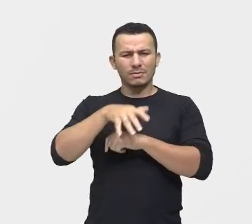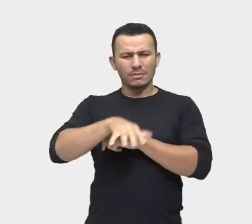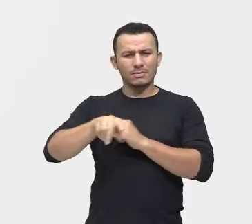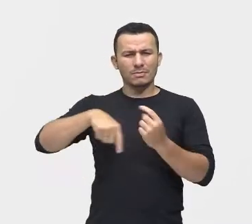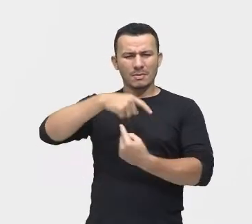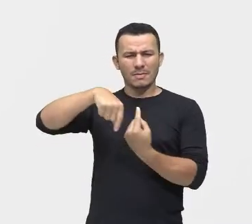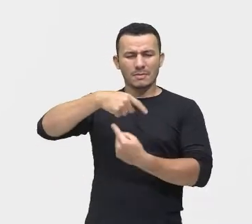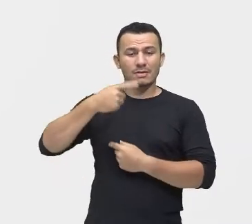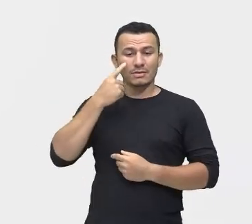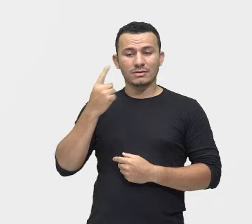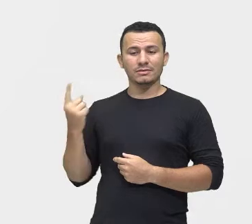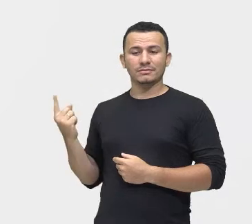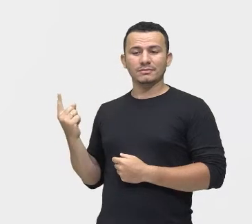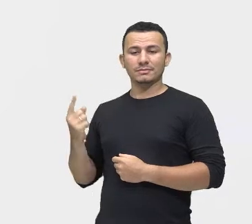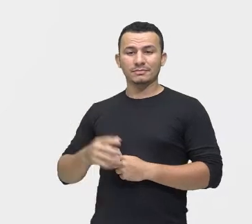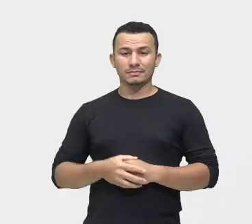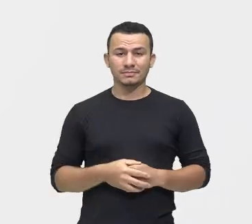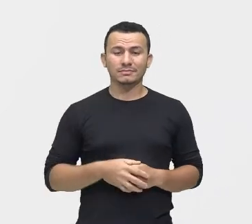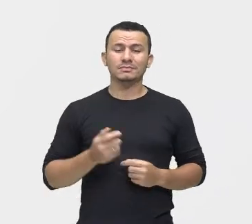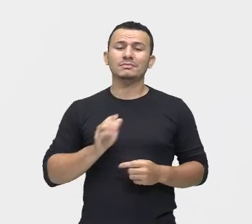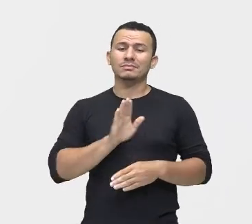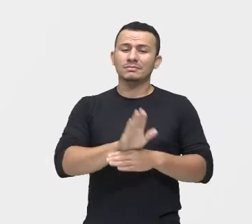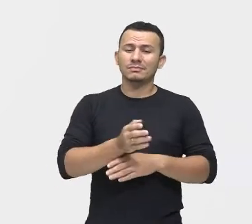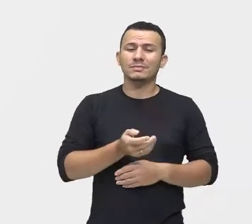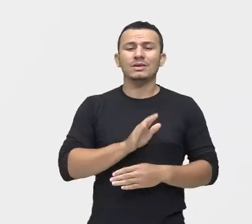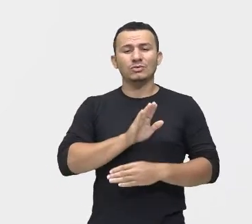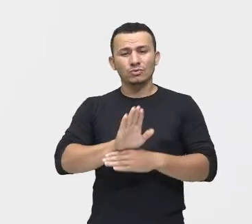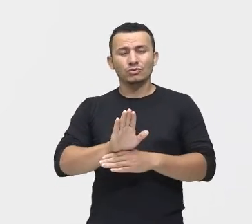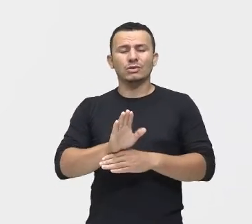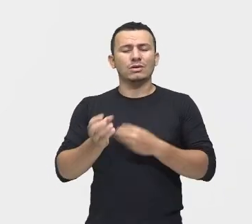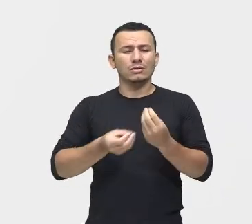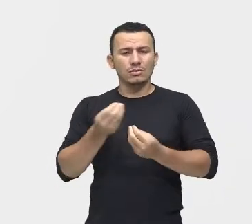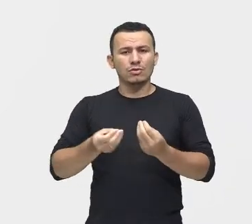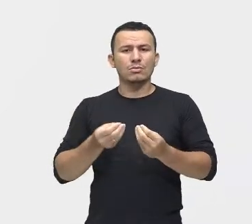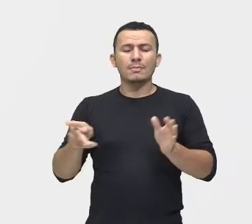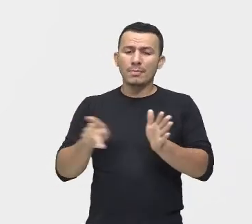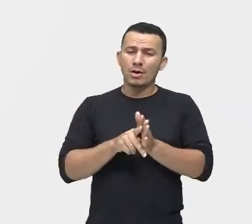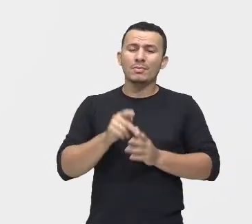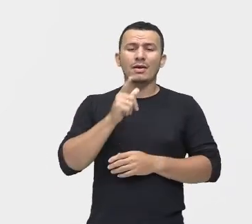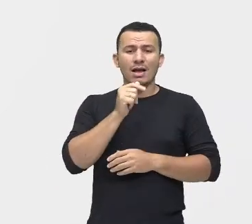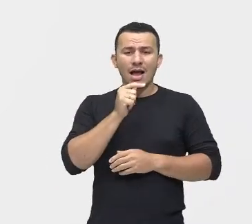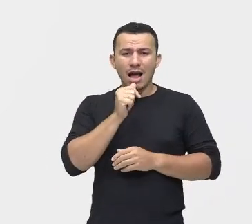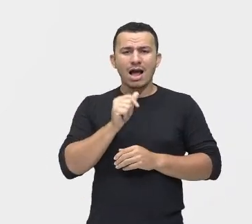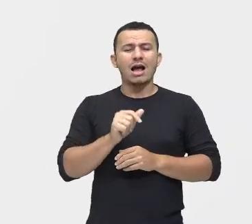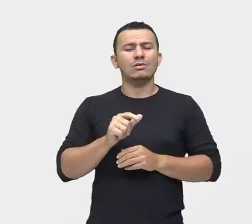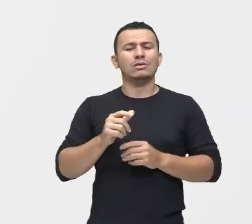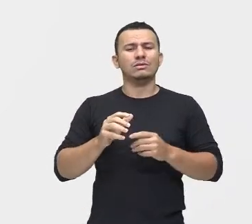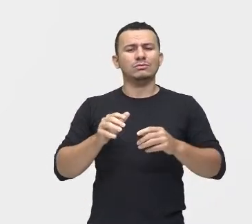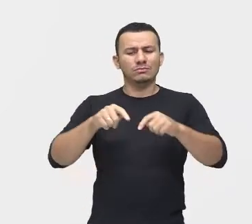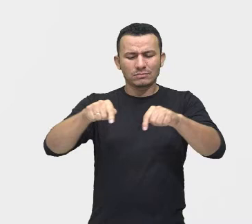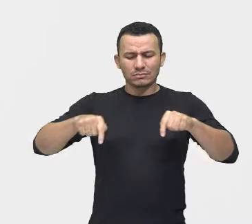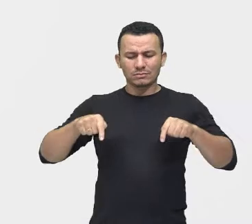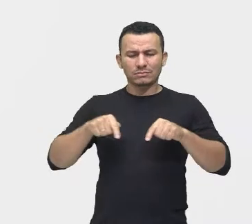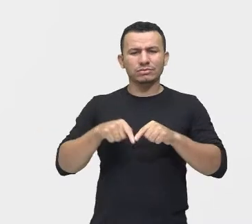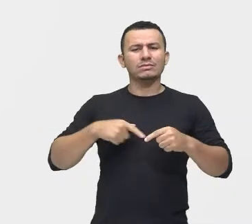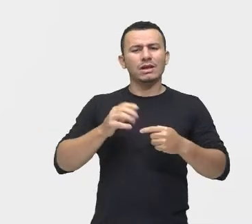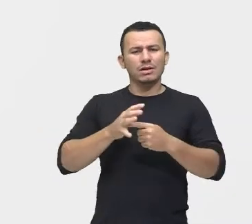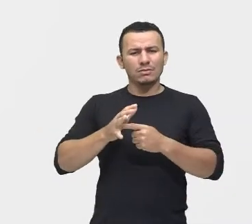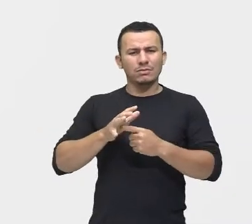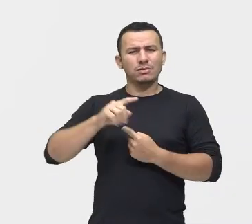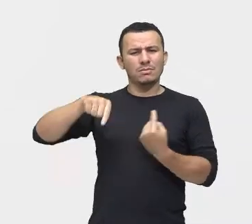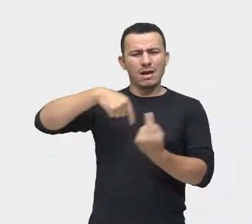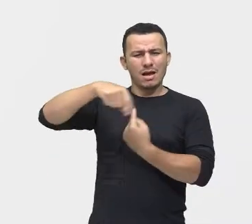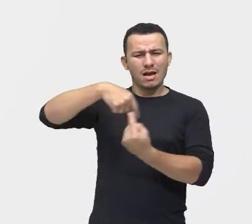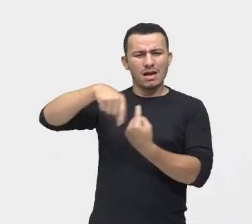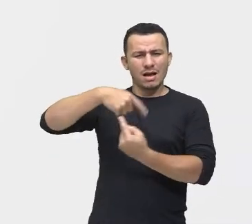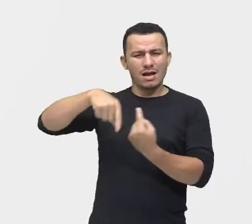As usinas hidrelétricas beneficiam-se de energia potencial da água represada para girar o núcleo de